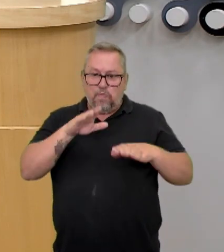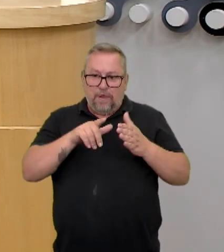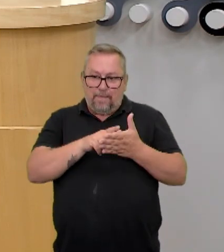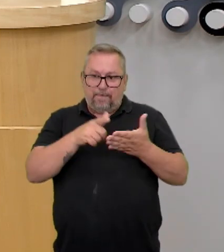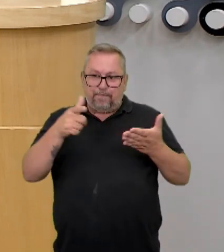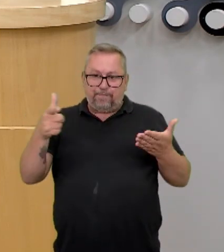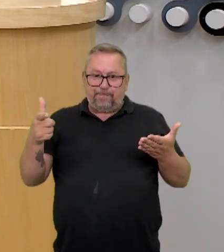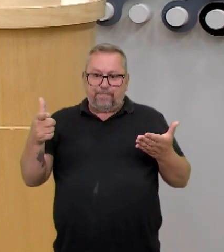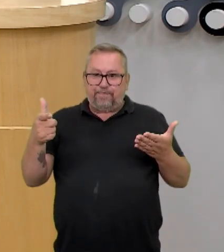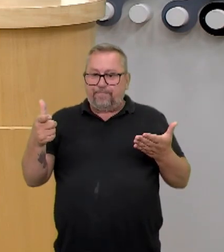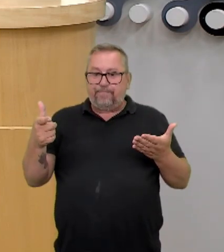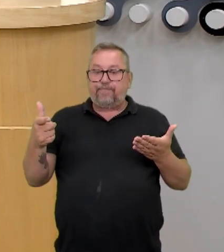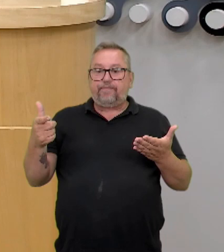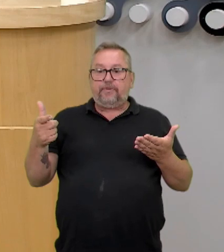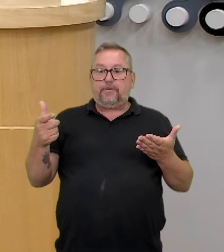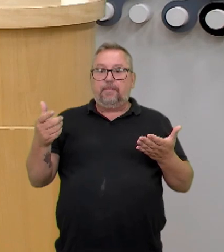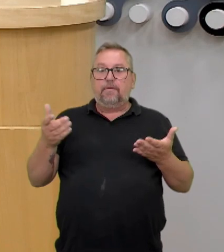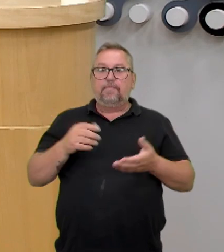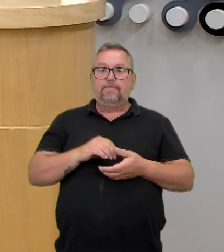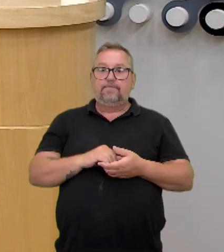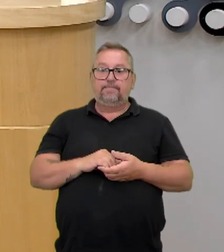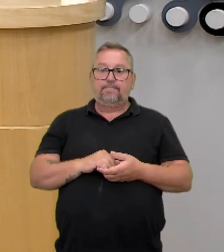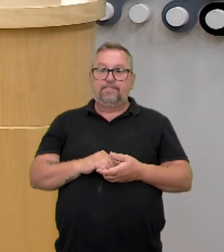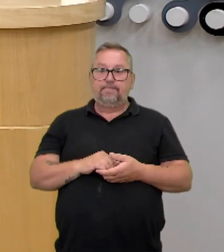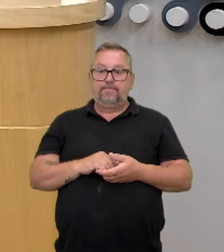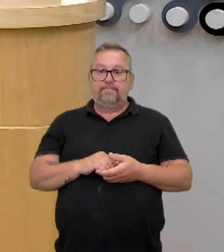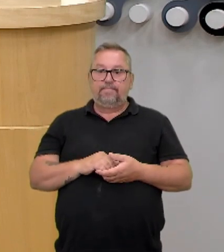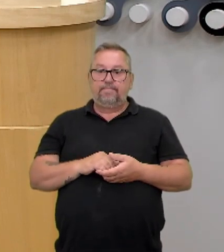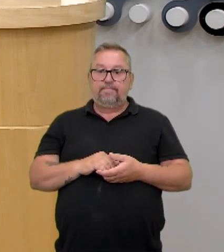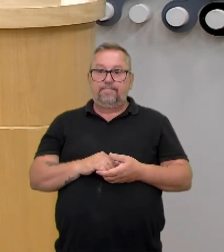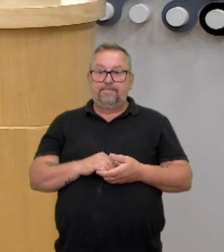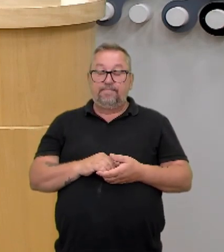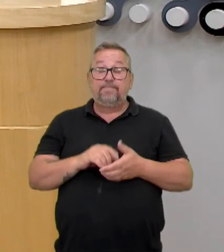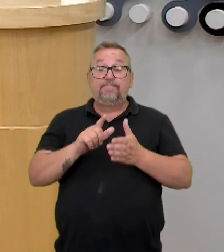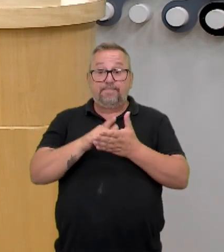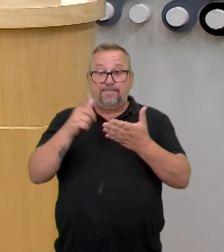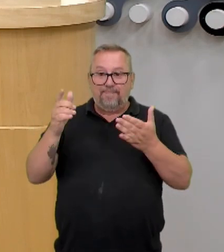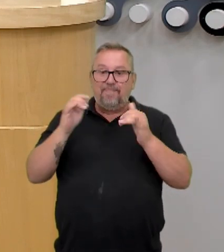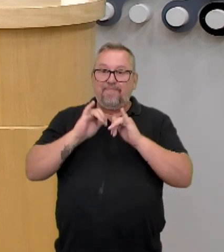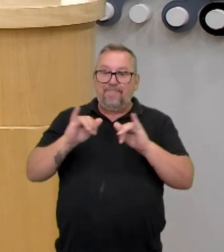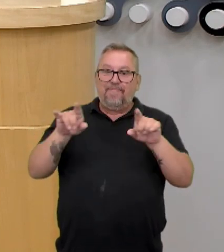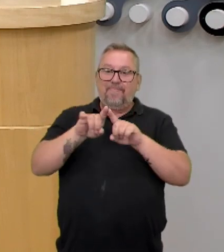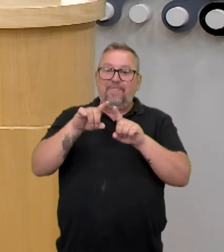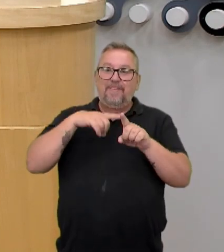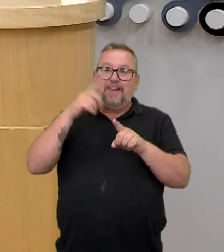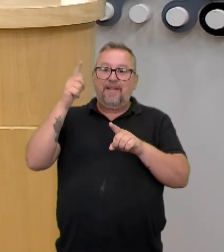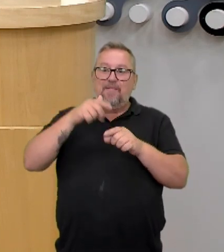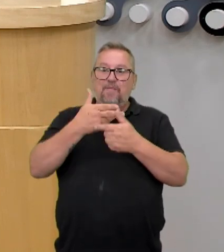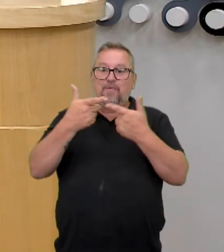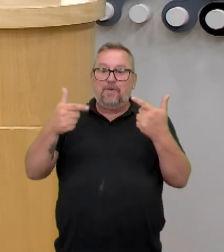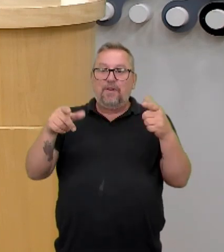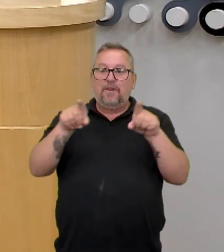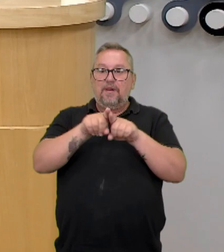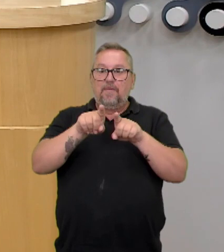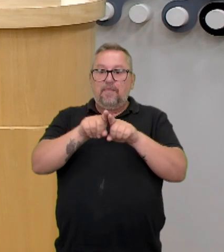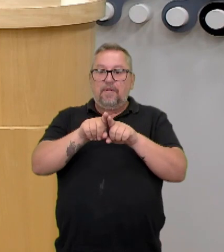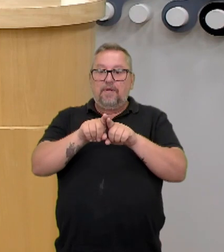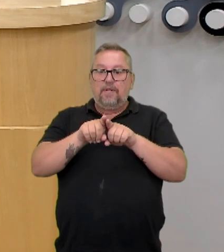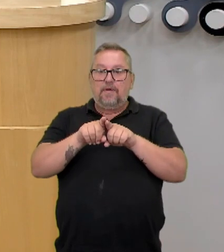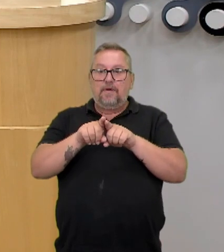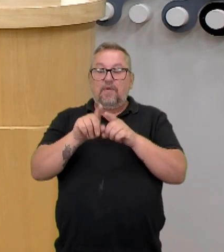mesmo num site de notícias, você tem um monte de coisa ali que é texto